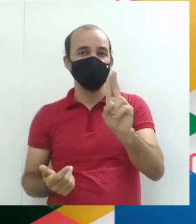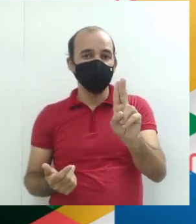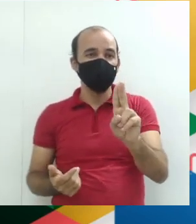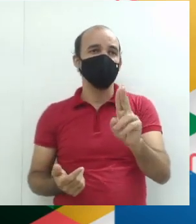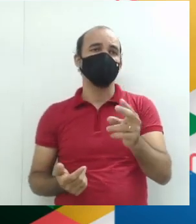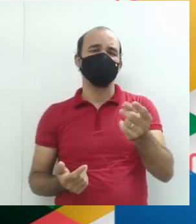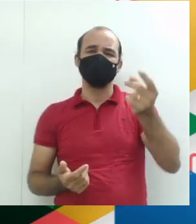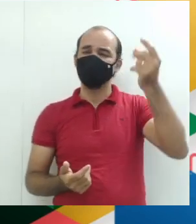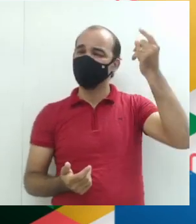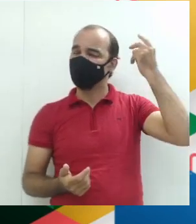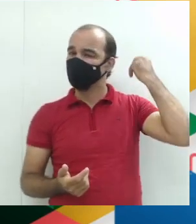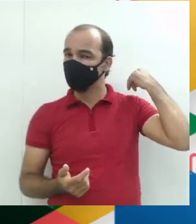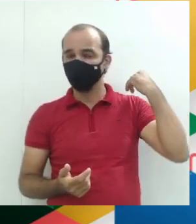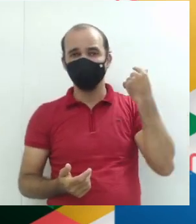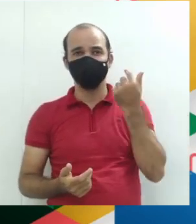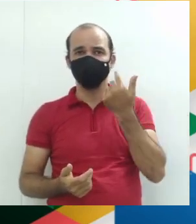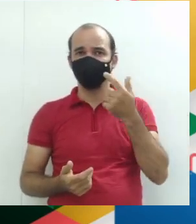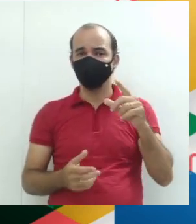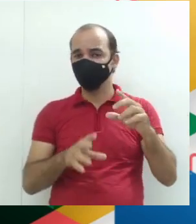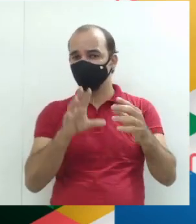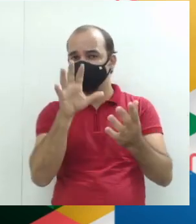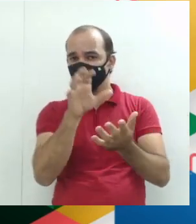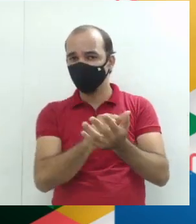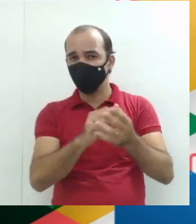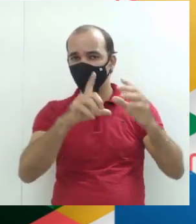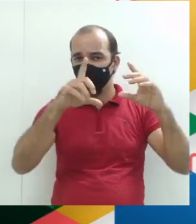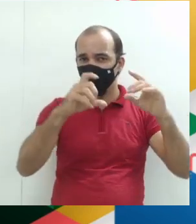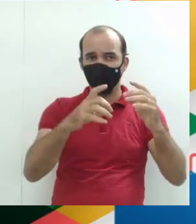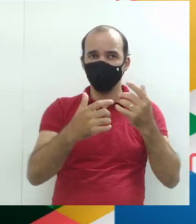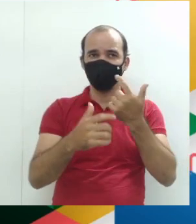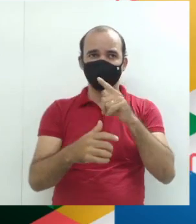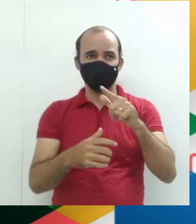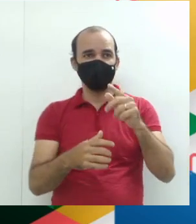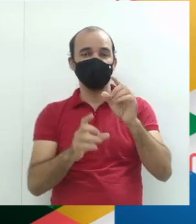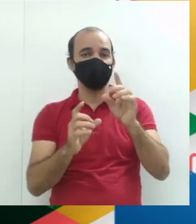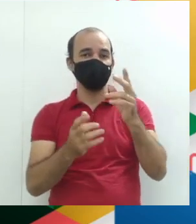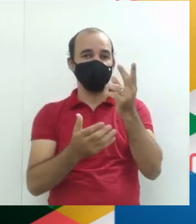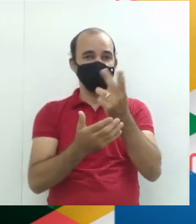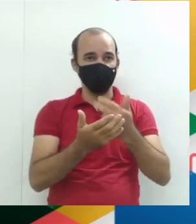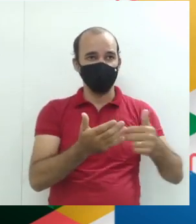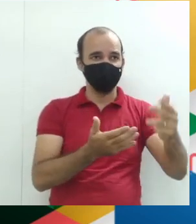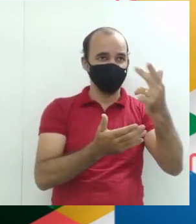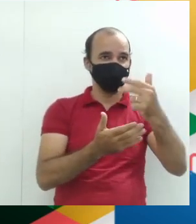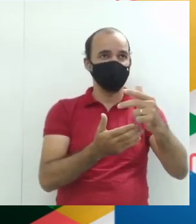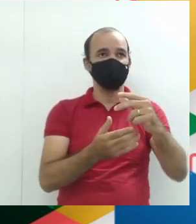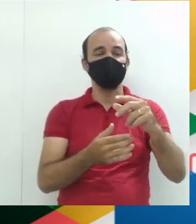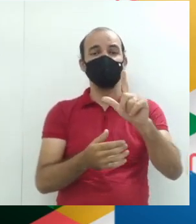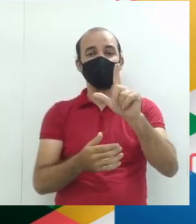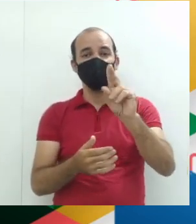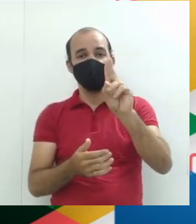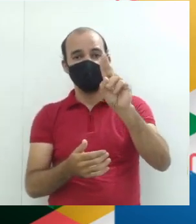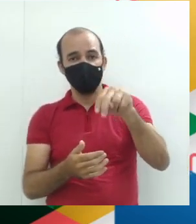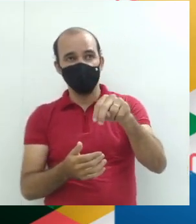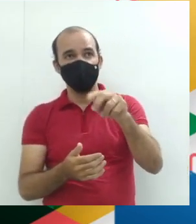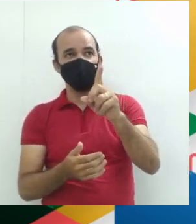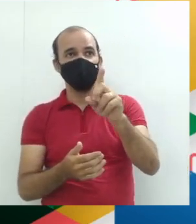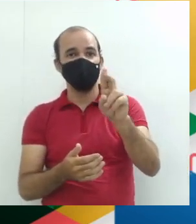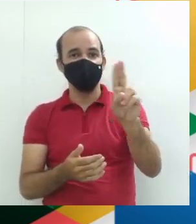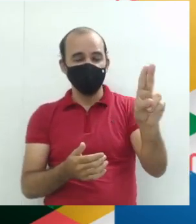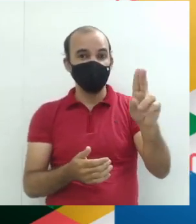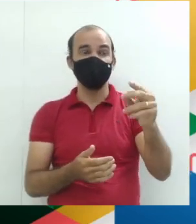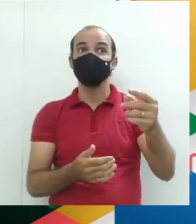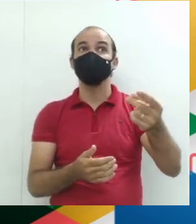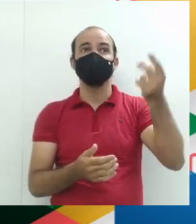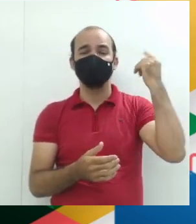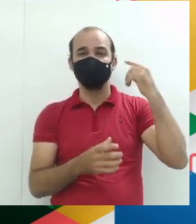registro fotográfico, né? Eu não encontrei. Então, a gente tem aí uma imagem do lundu, que era uma dança realizada